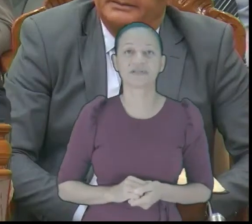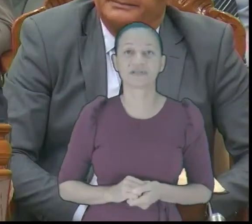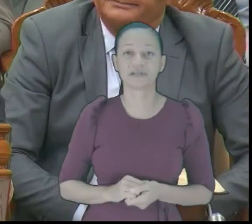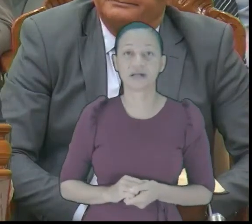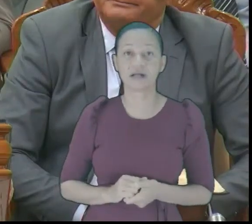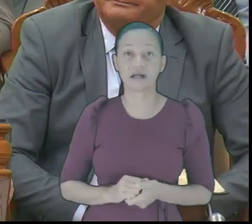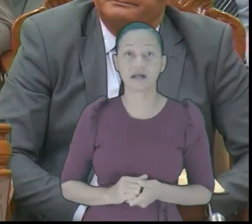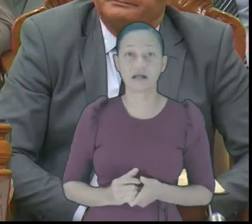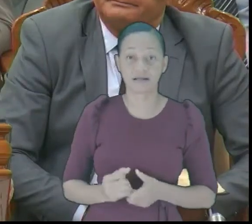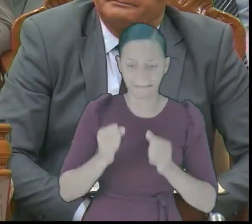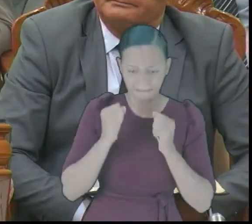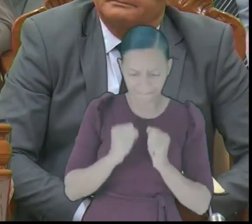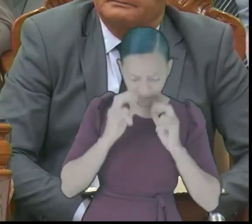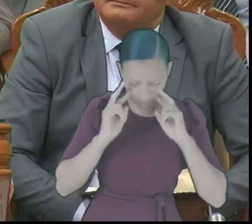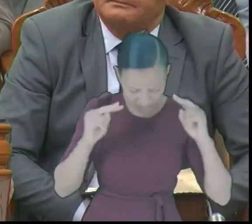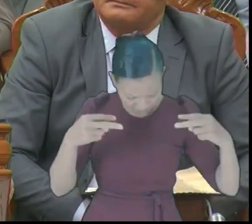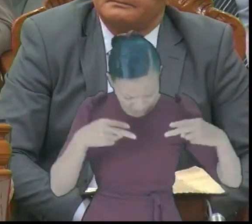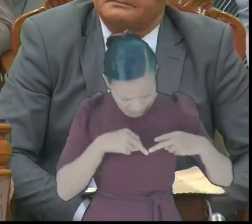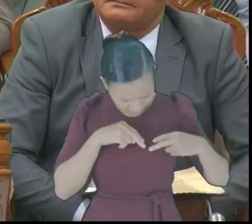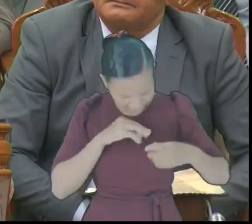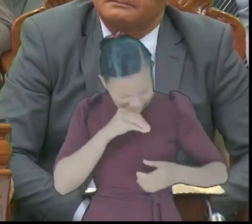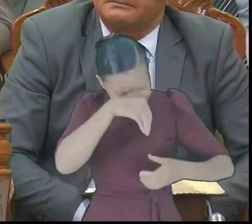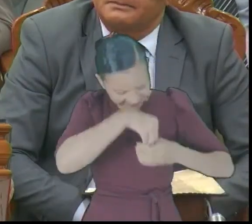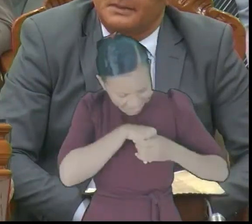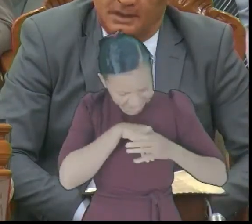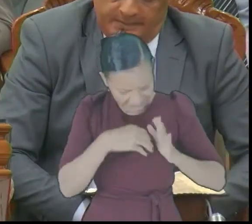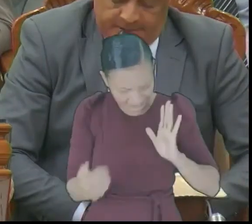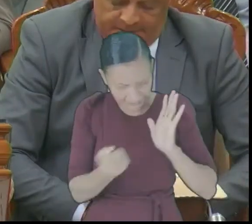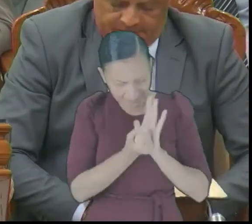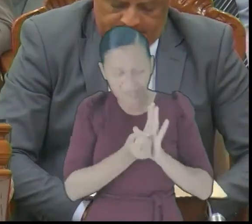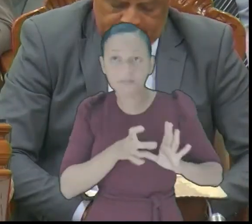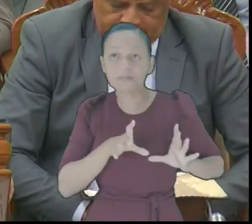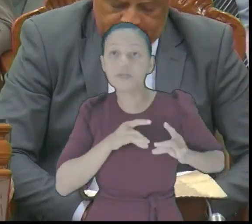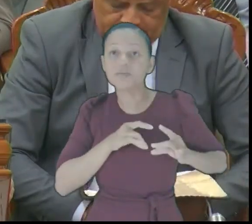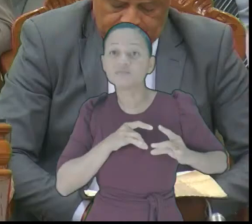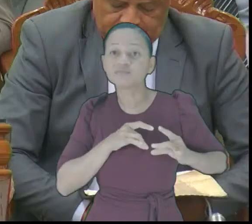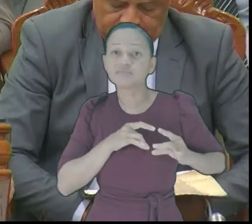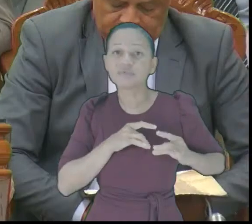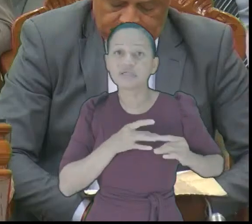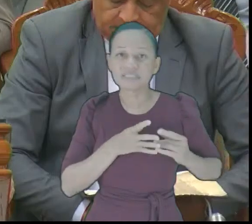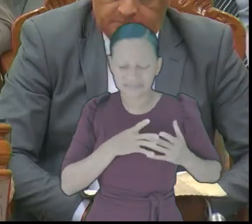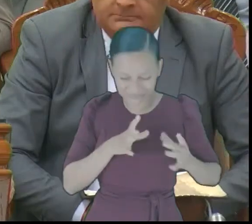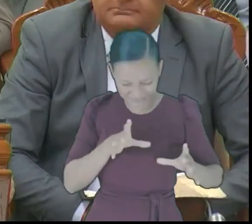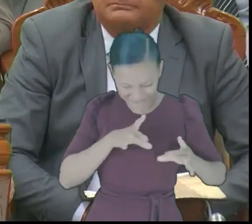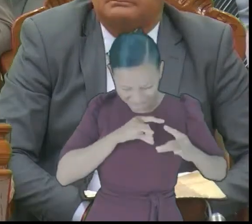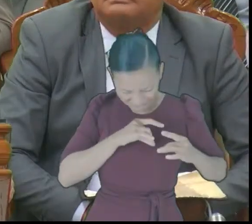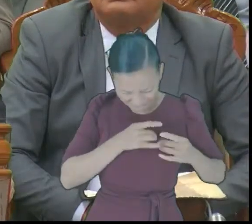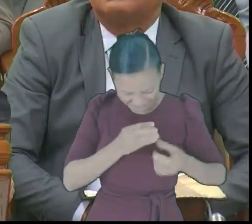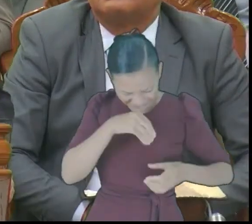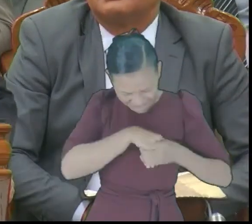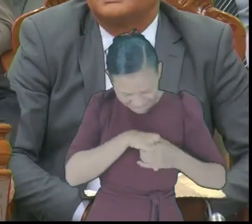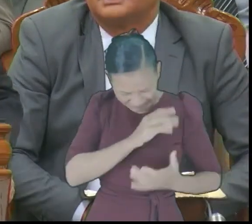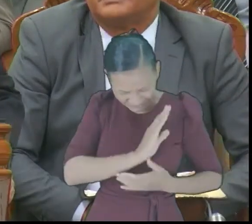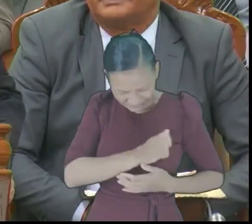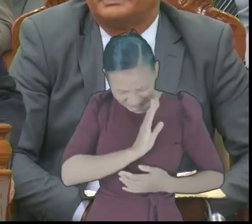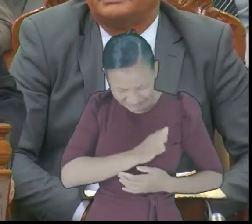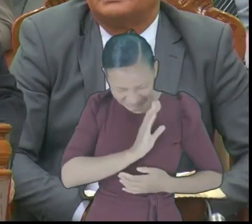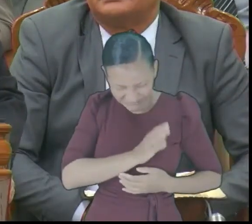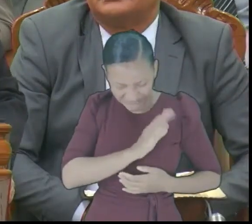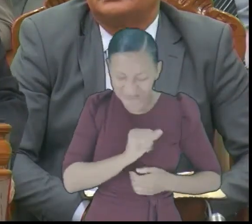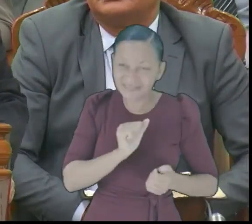Você pode olhar para dentro de você que essa marca está lá. Está lá dentro no seu coração.